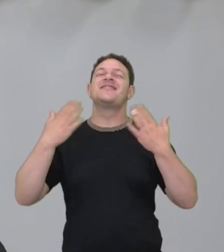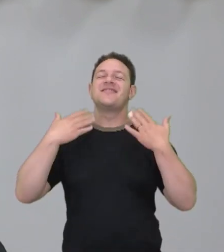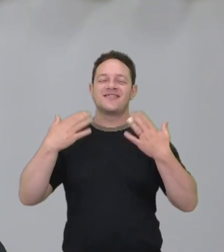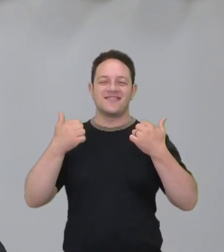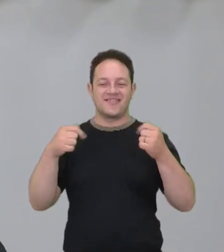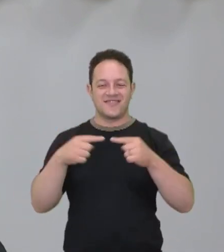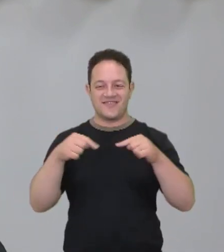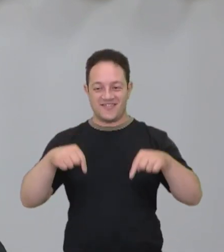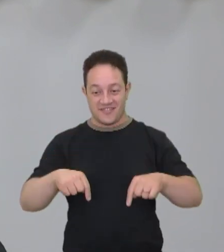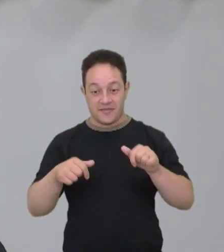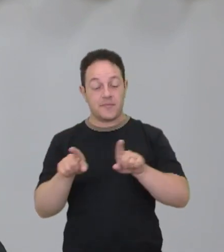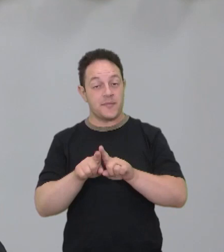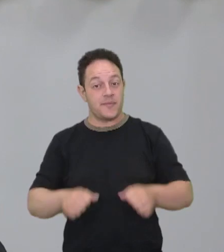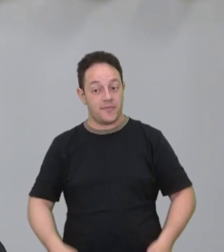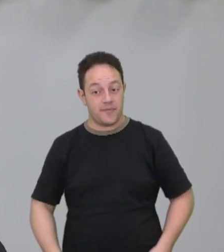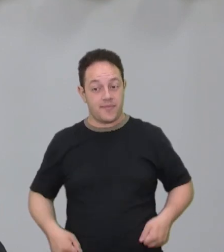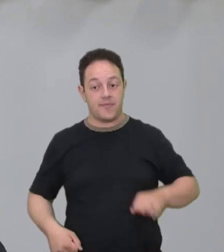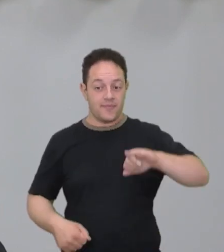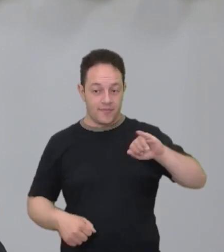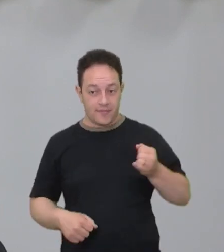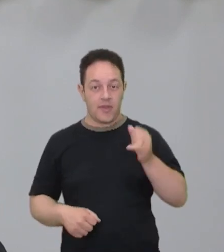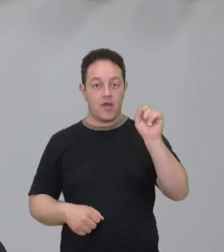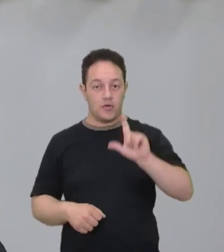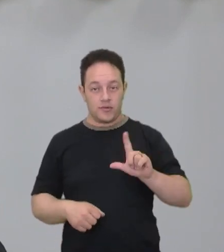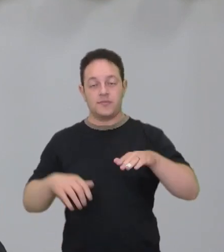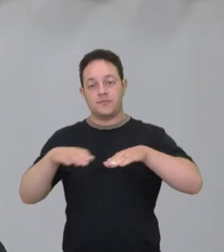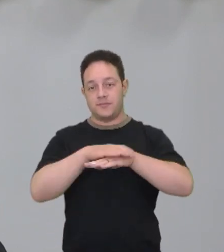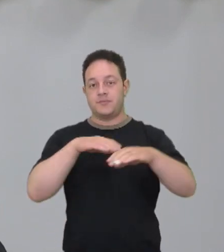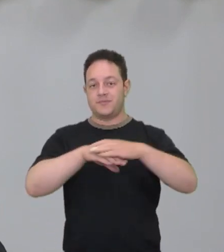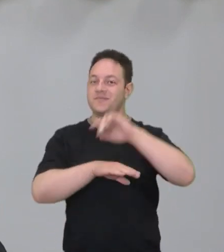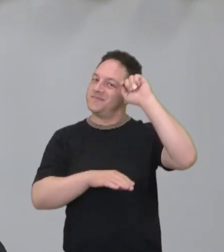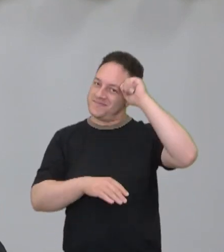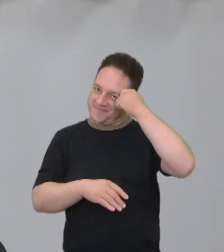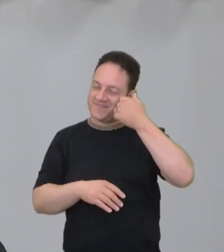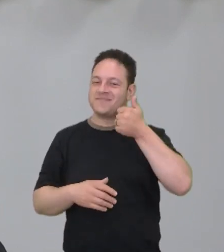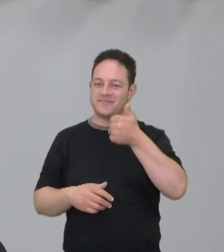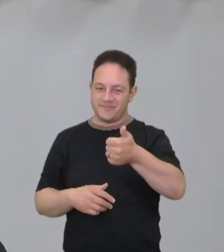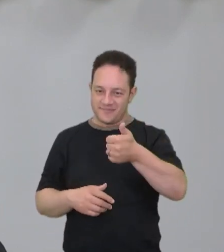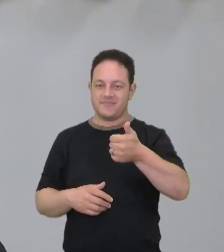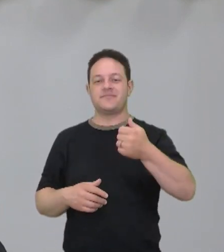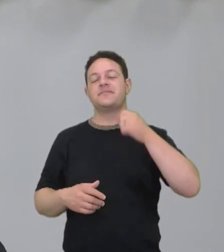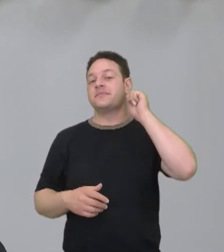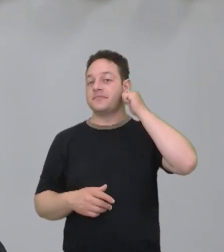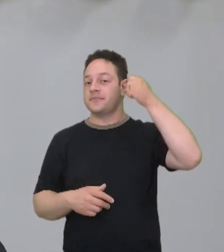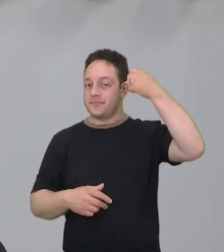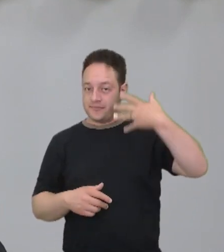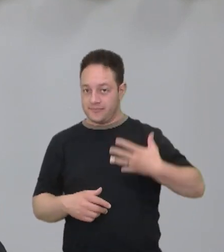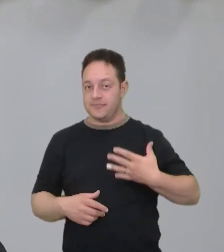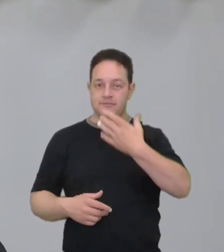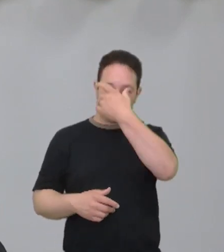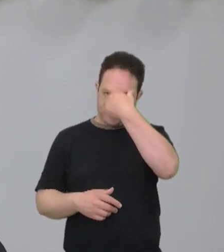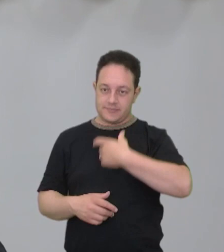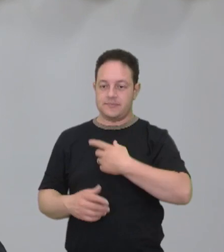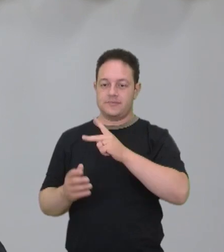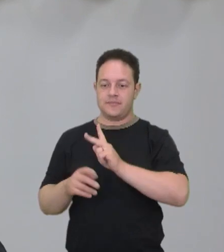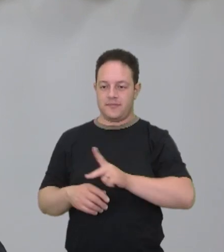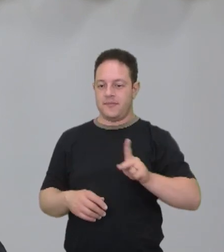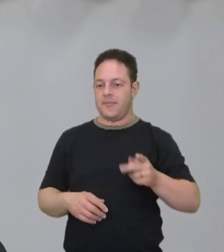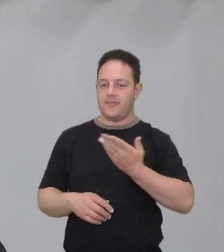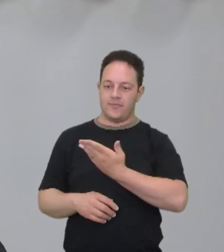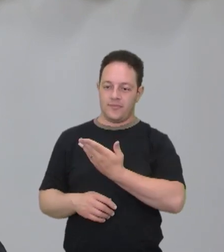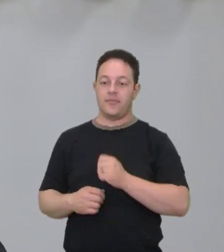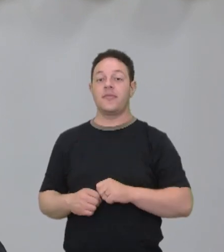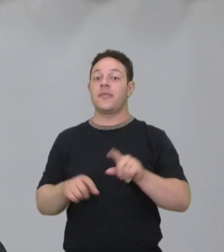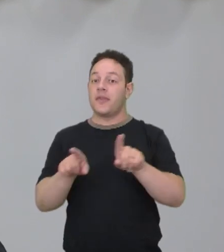hoje, uma calça jeans azul e sapatos pretos. Então tá aí para vocês a minha descrição. E, né, antes